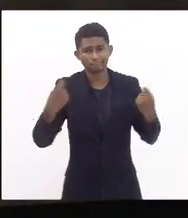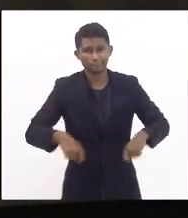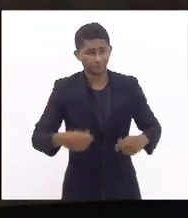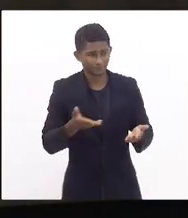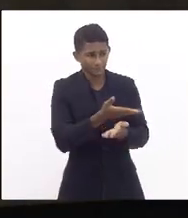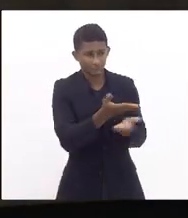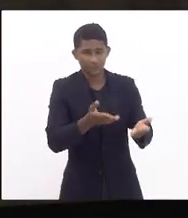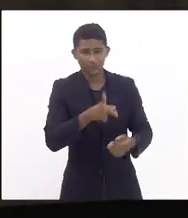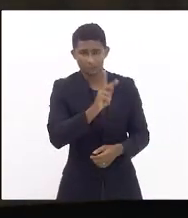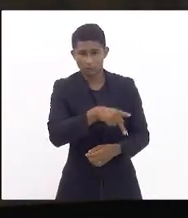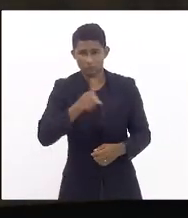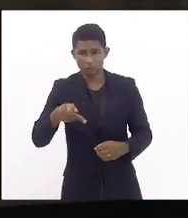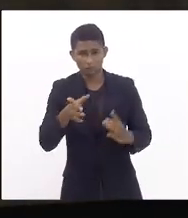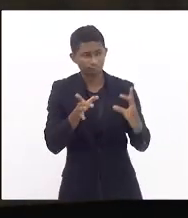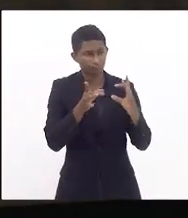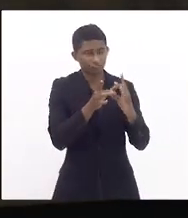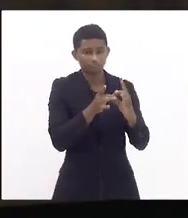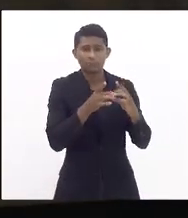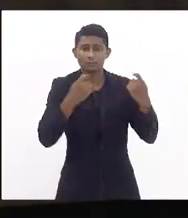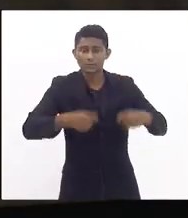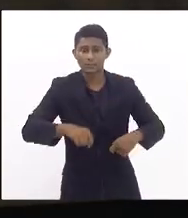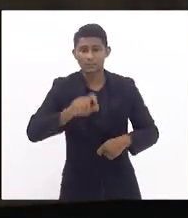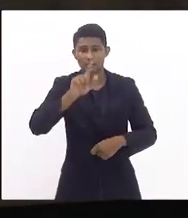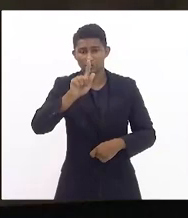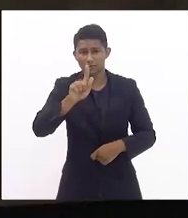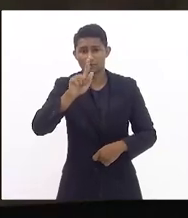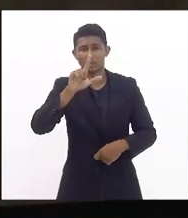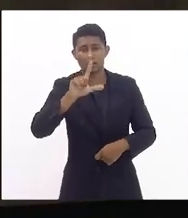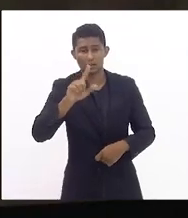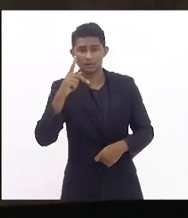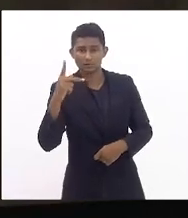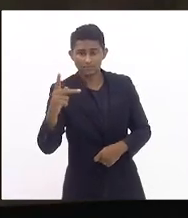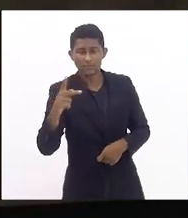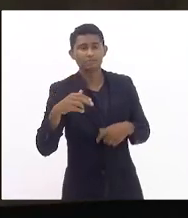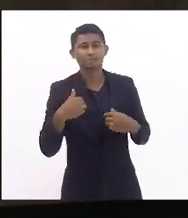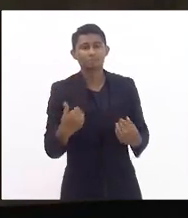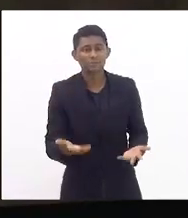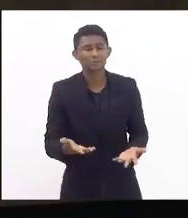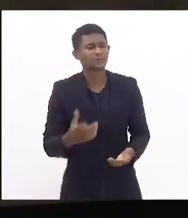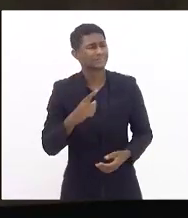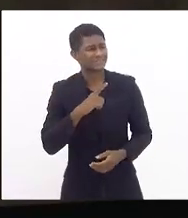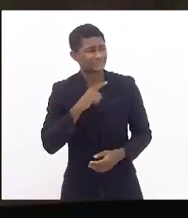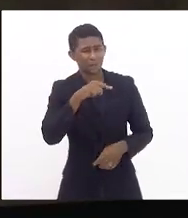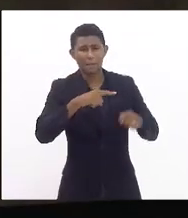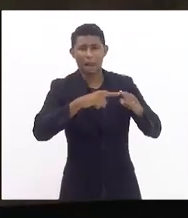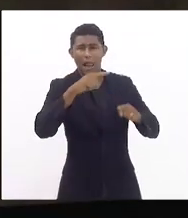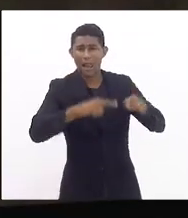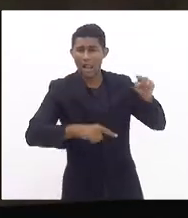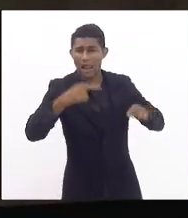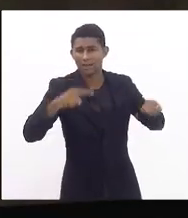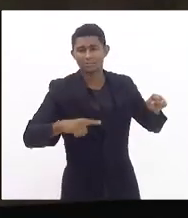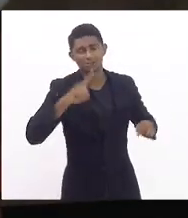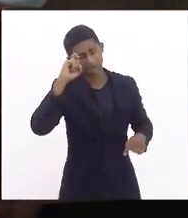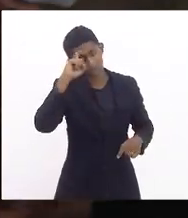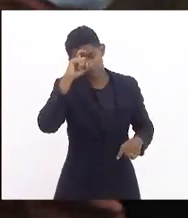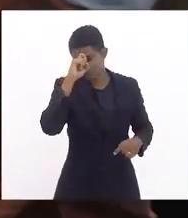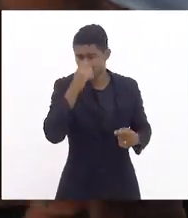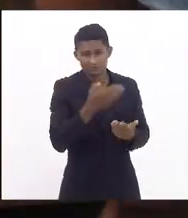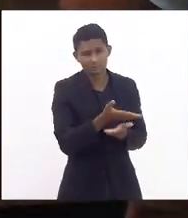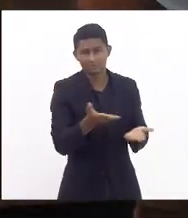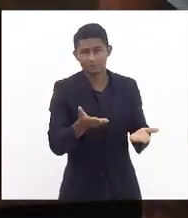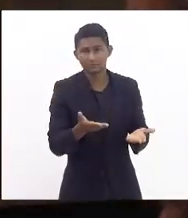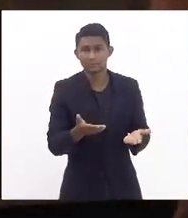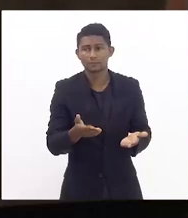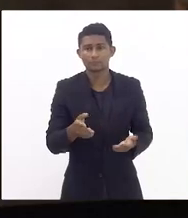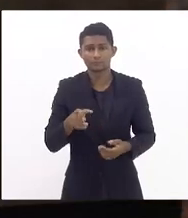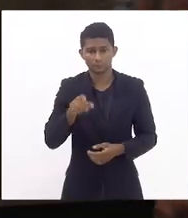atualmente vinculados façam GLP, que está criando uma série de distorções e precarizando a rede. Então,